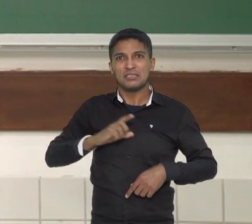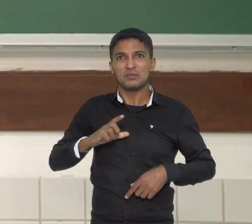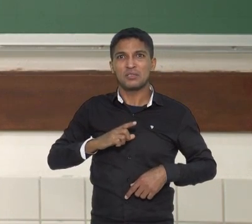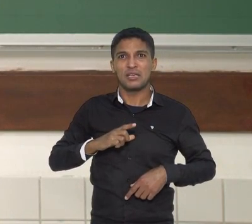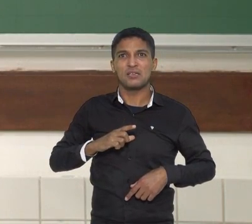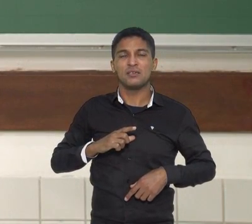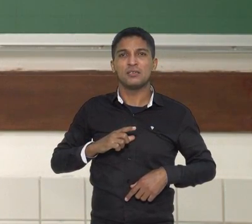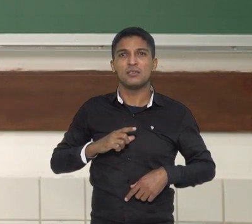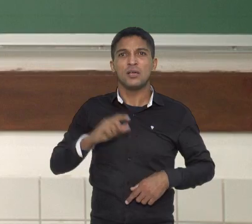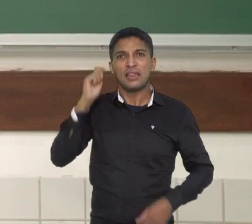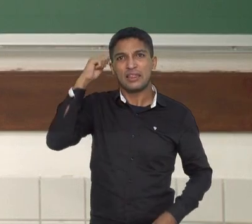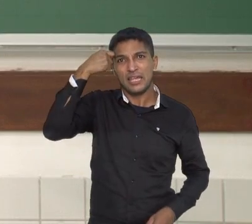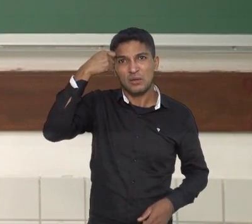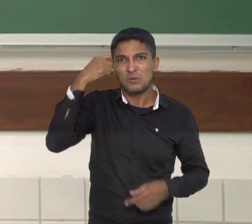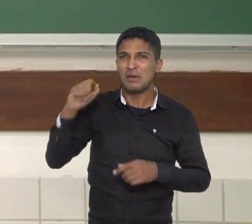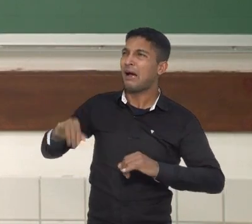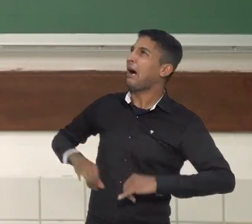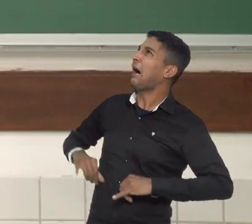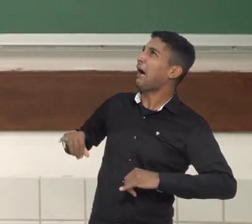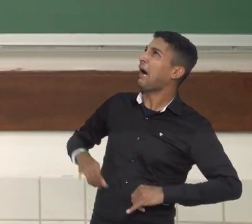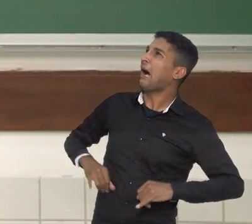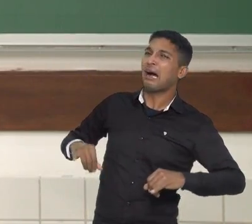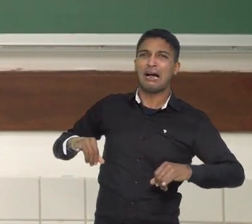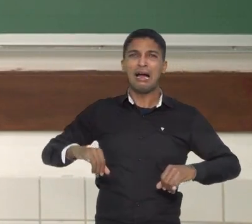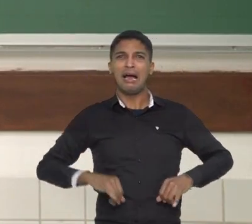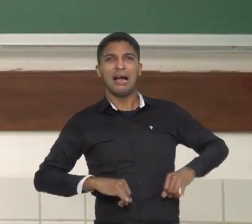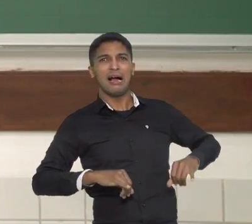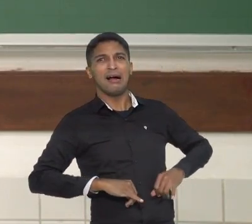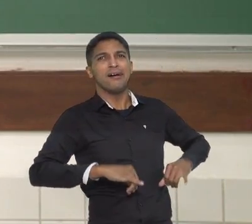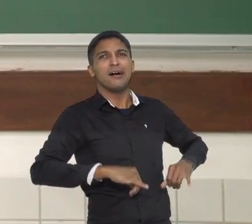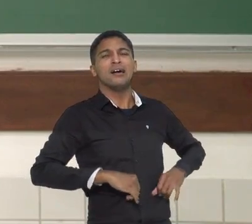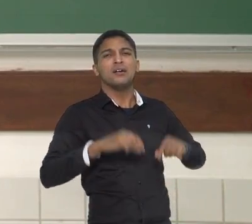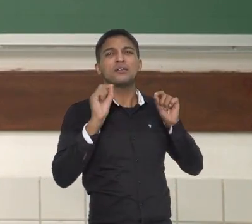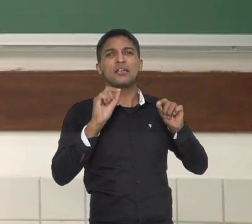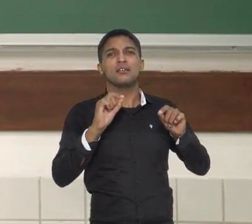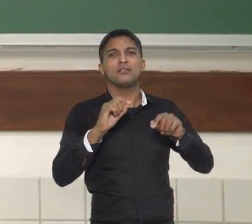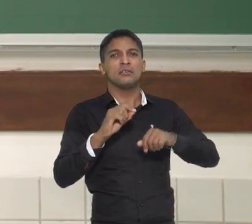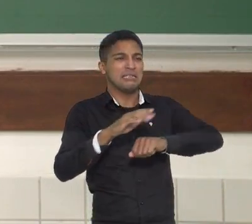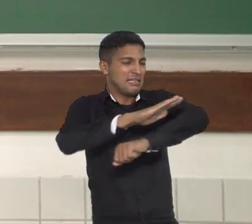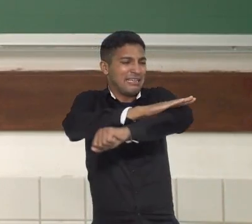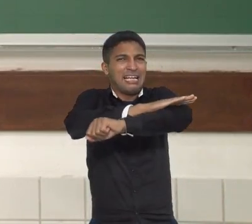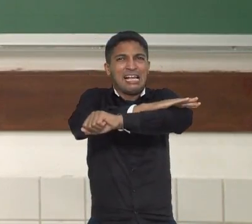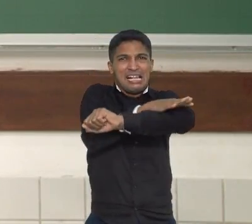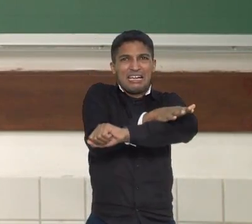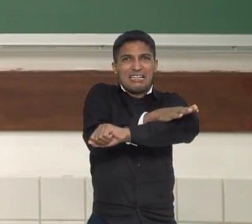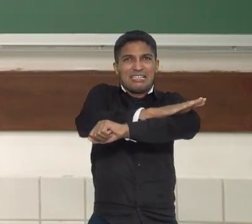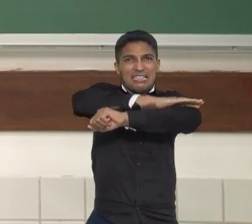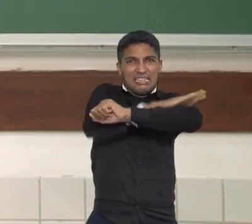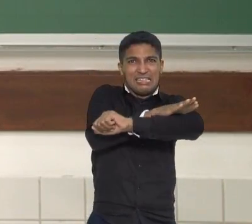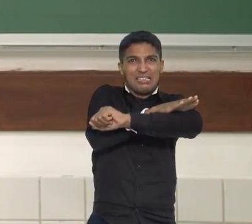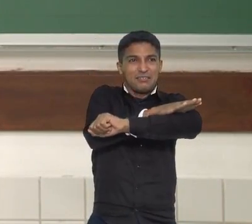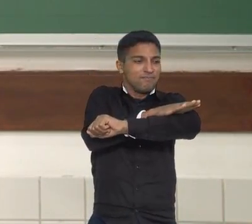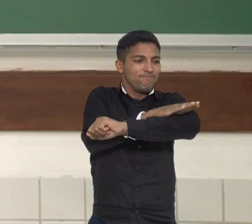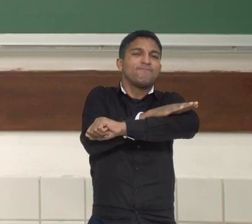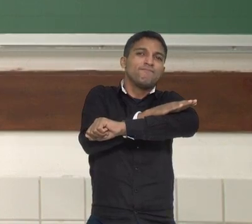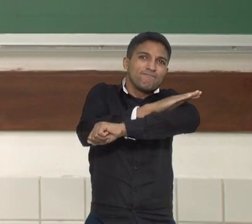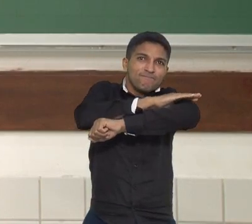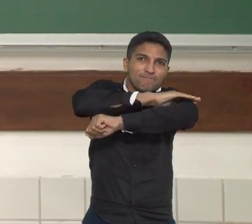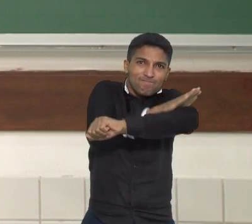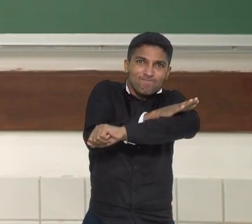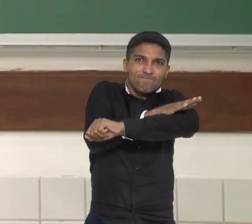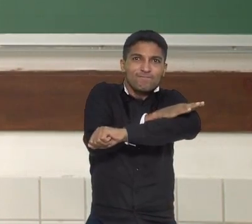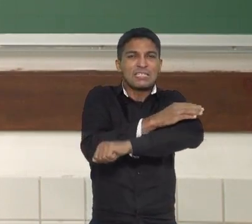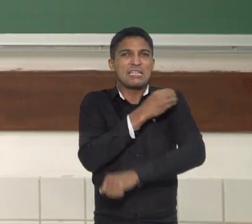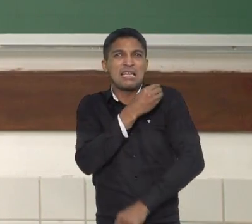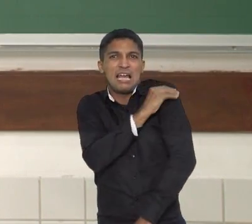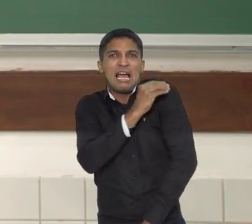que nós lemos agora, tá, quer dizer o seguinte: a Bahia, tá, tinha,